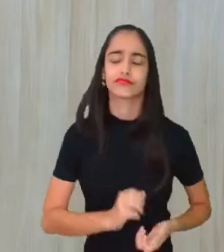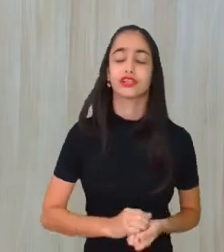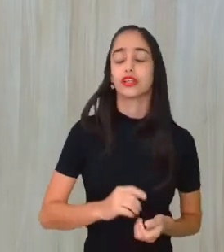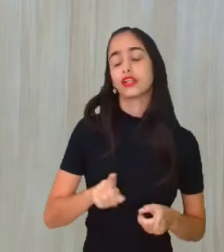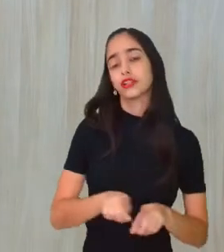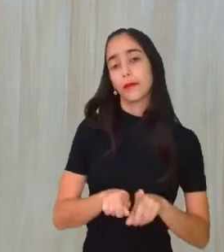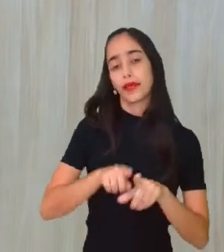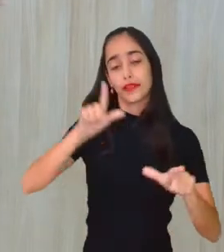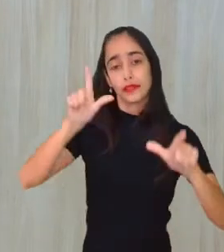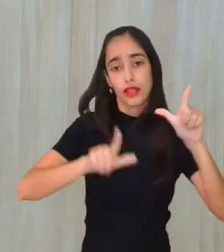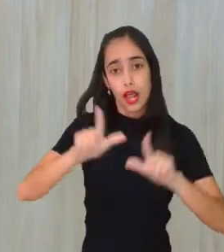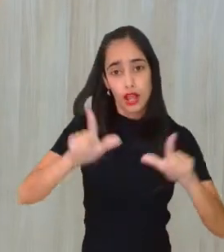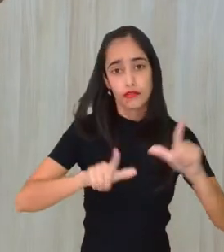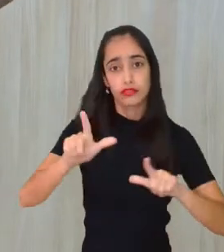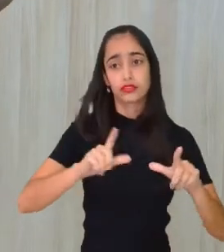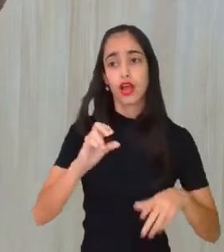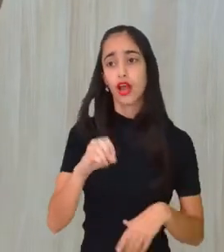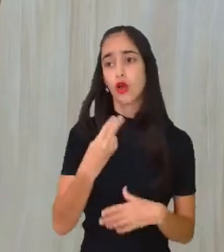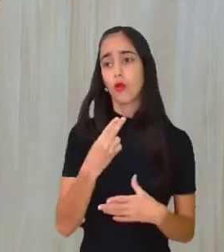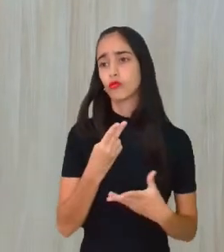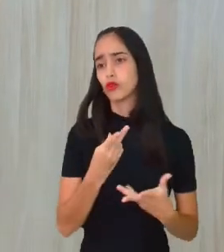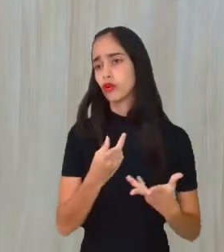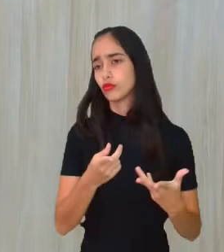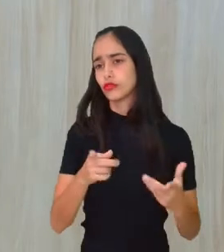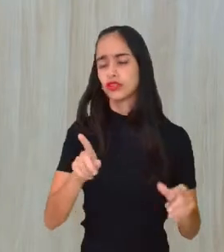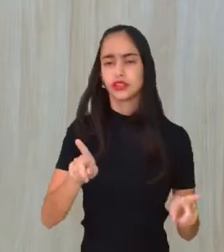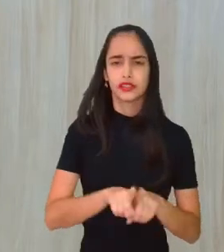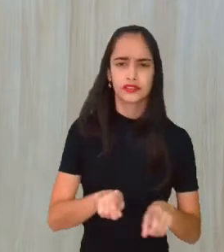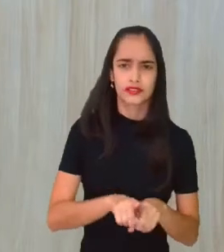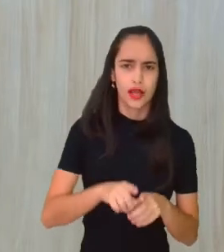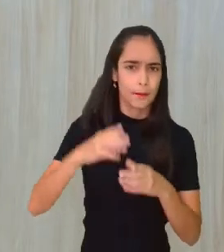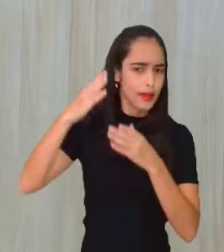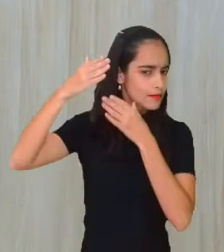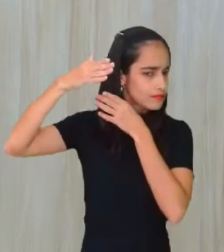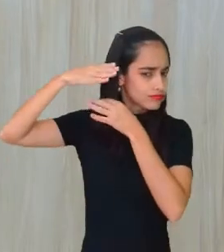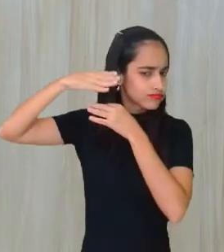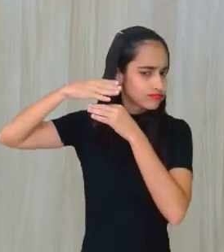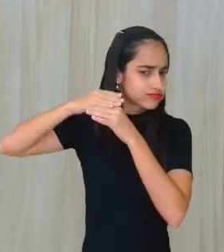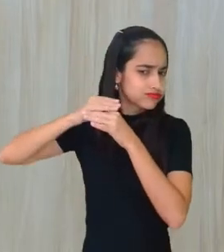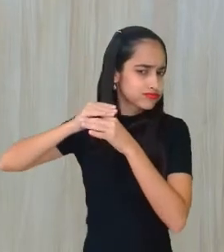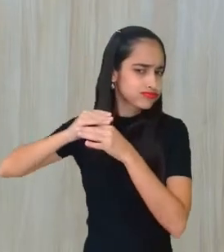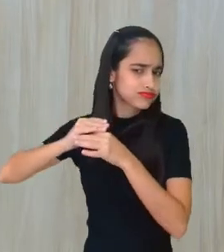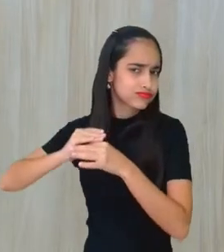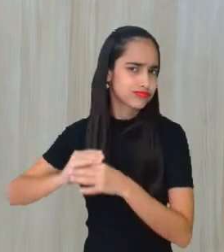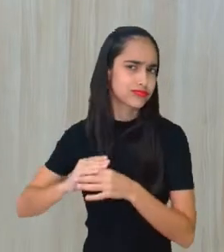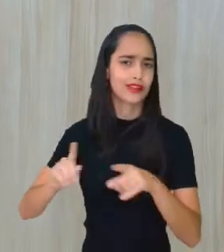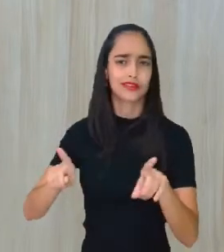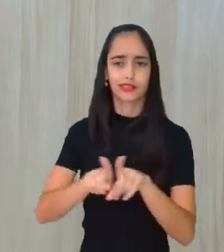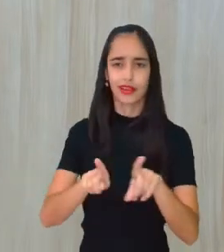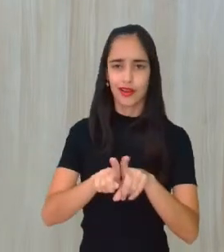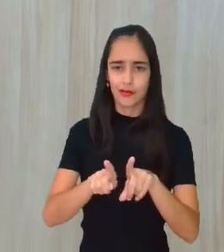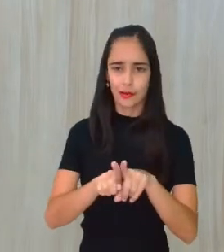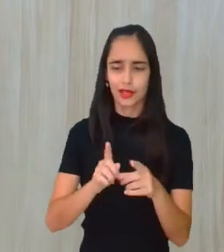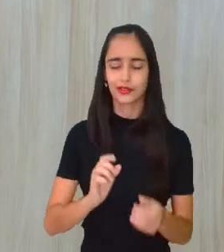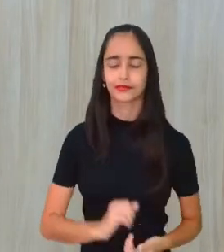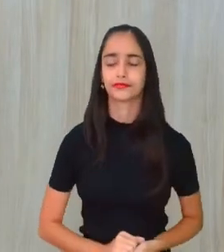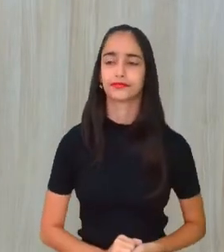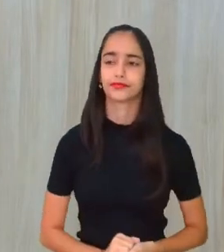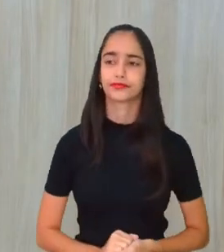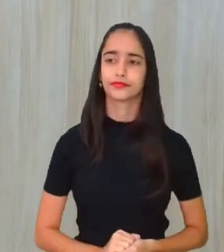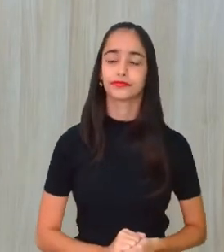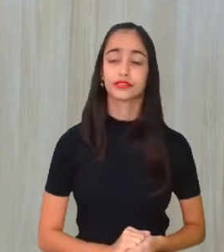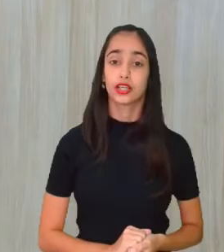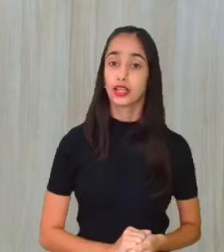cabelo ou a prancha, né, que utiliza muito para dar aí no cabelo, o